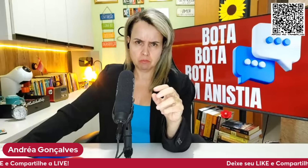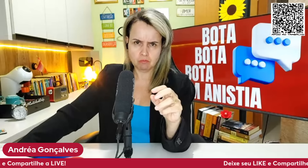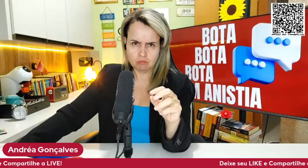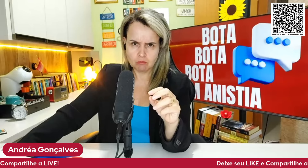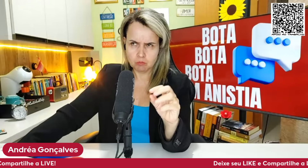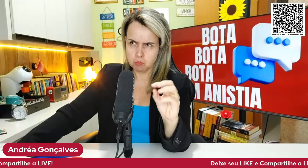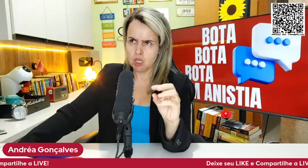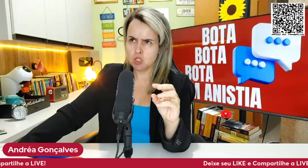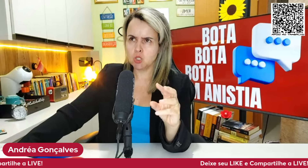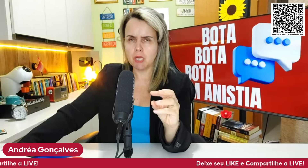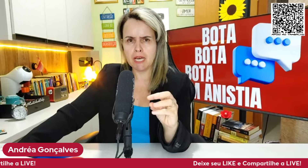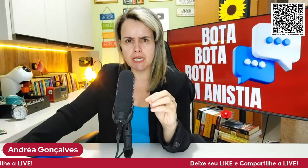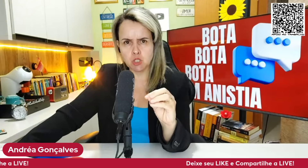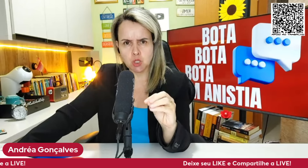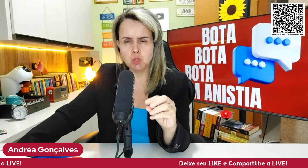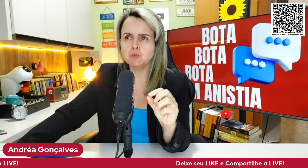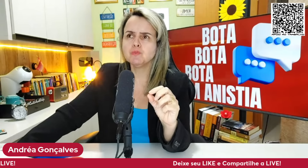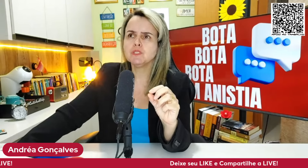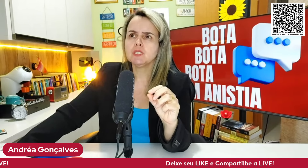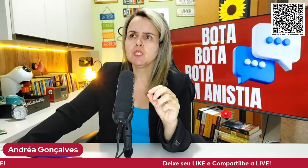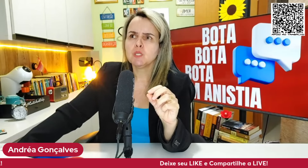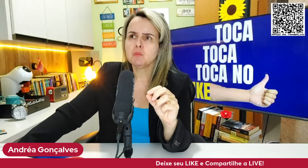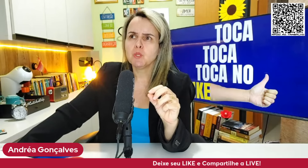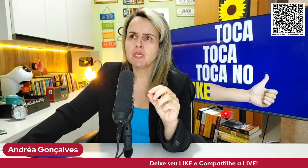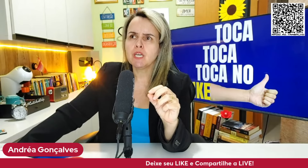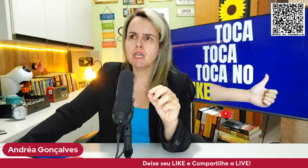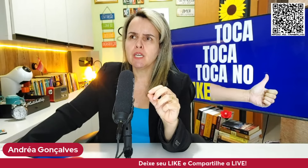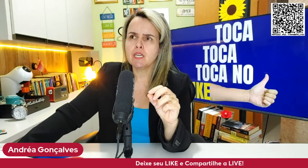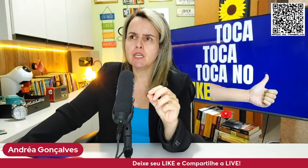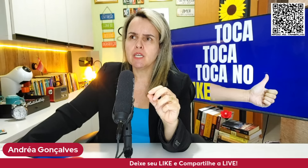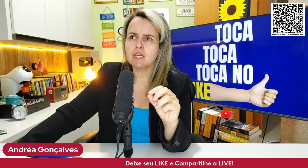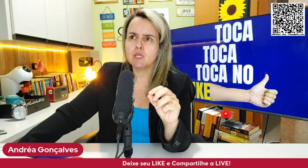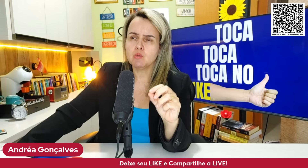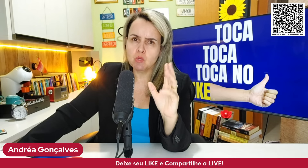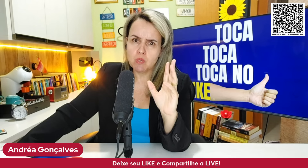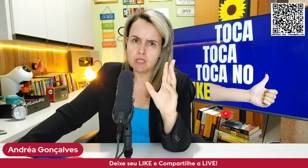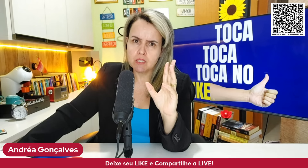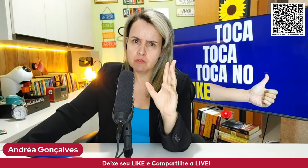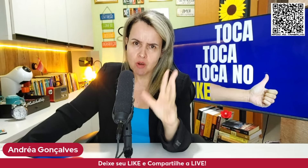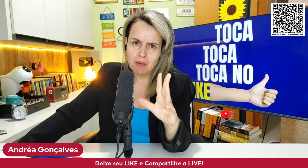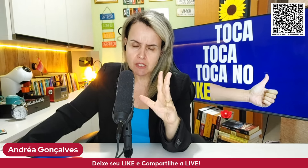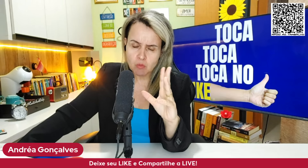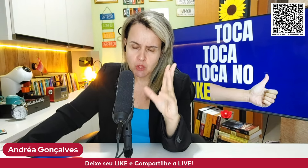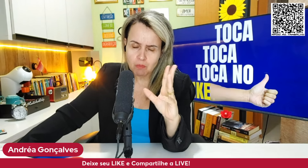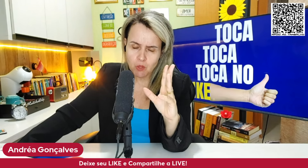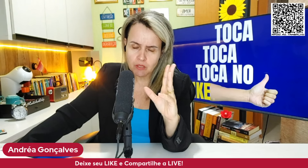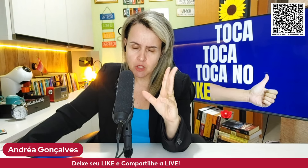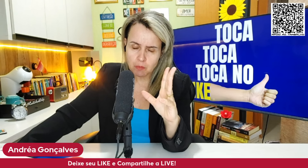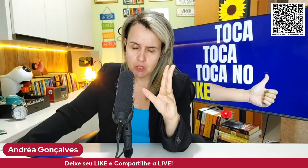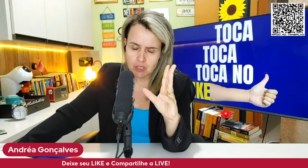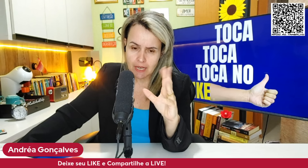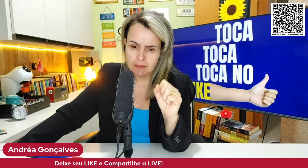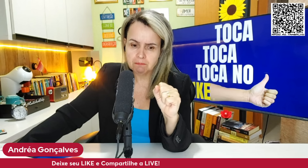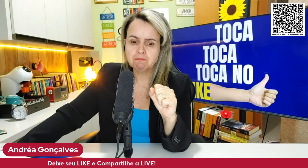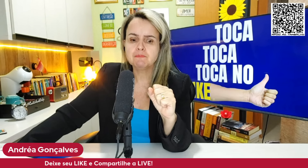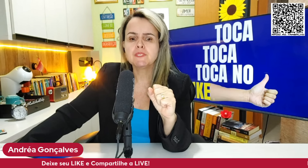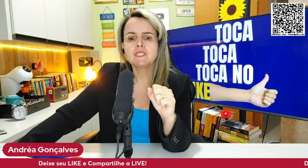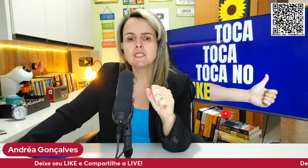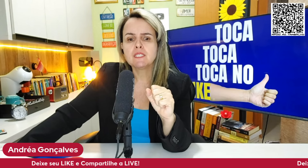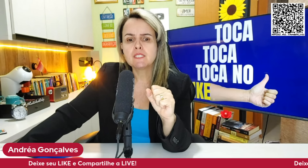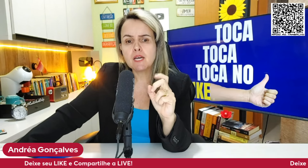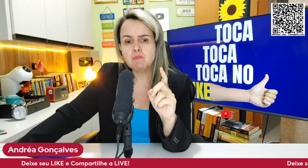chorar pode chorar Gadinho porque eu tenho uma informação muito importante para te